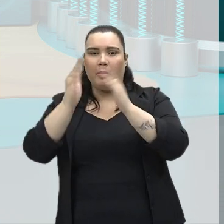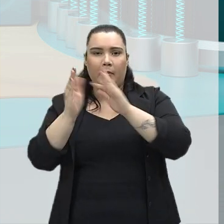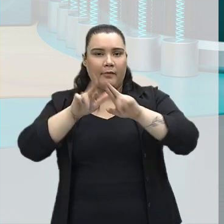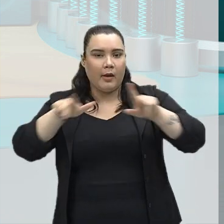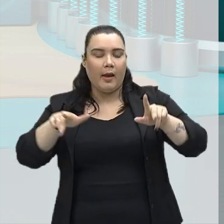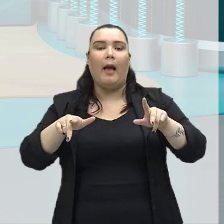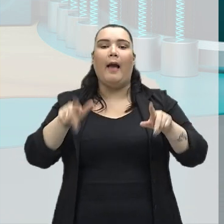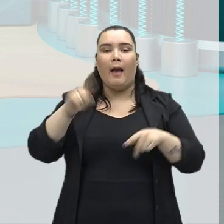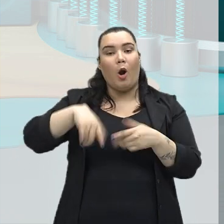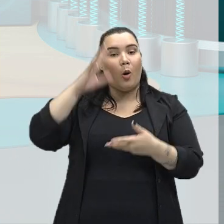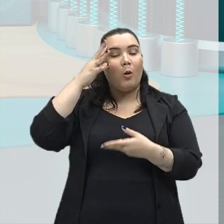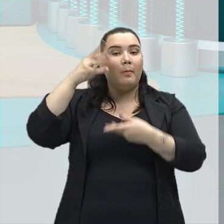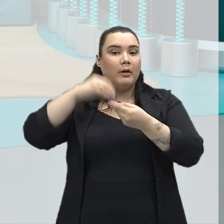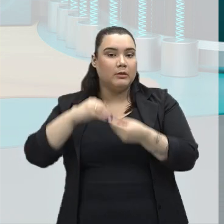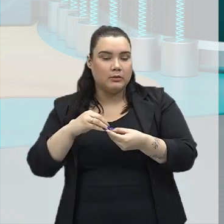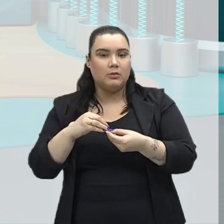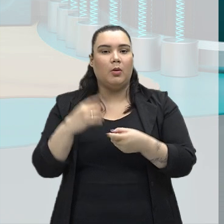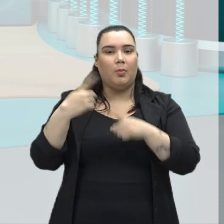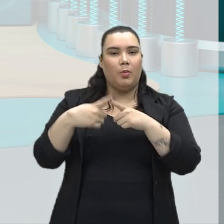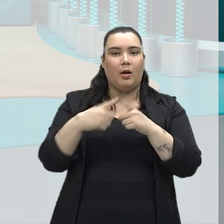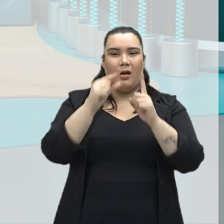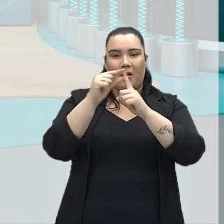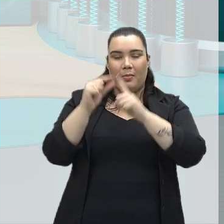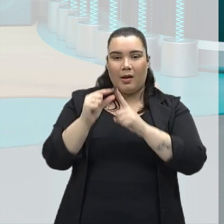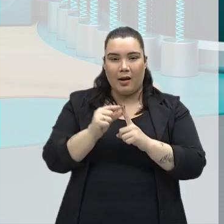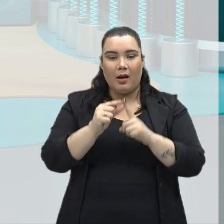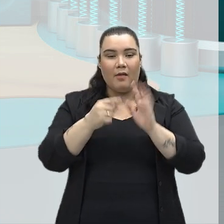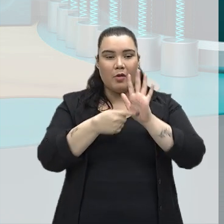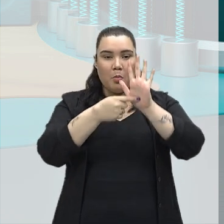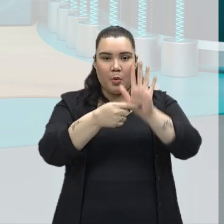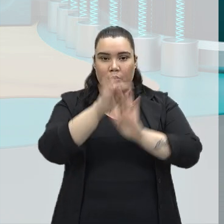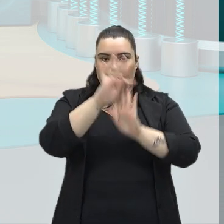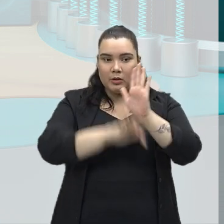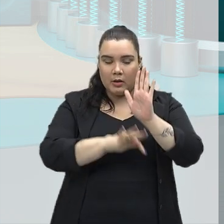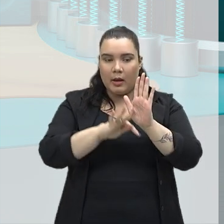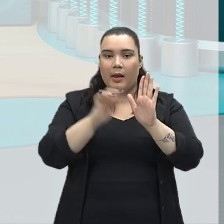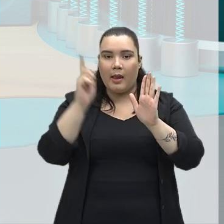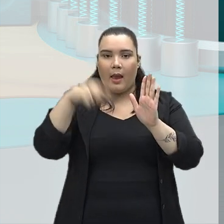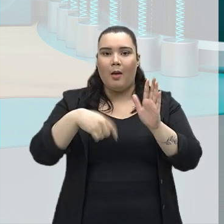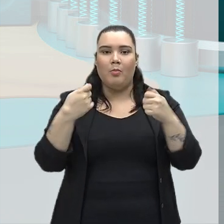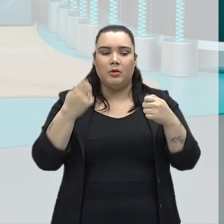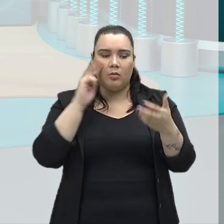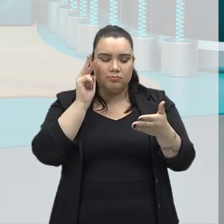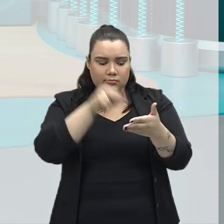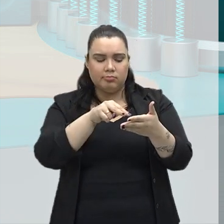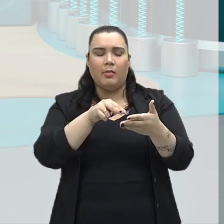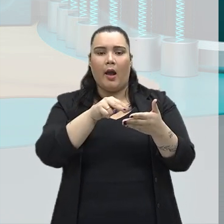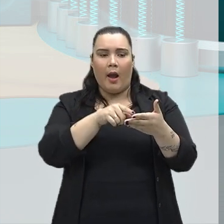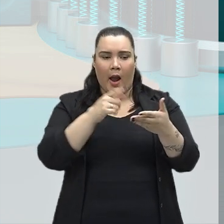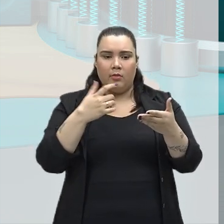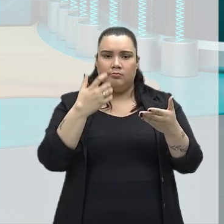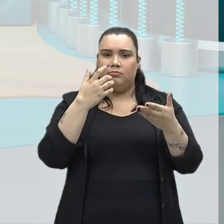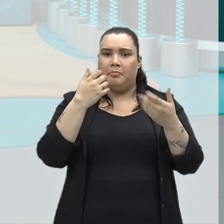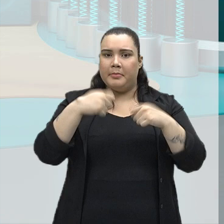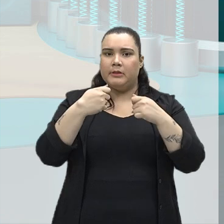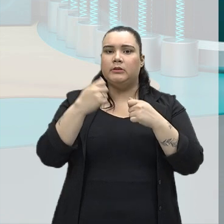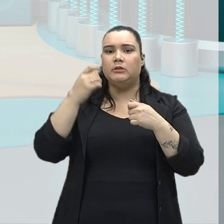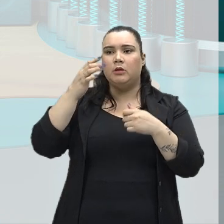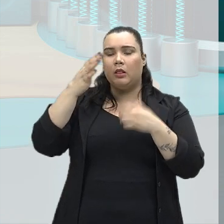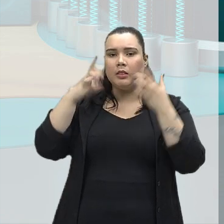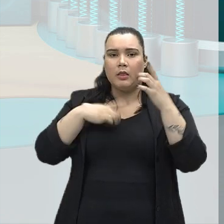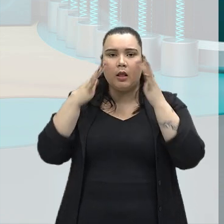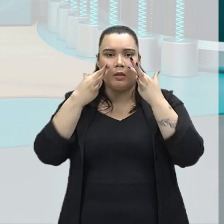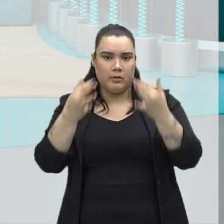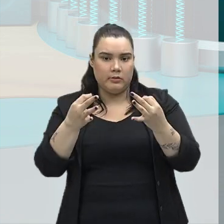a compreender, porque essas palavras que vêm em destaque, elas estão ali para chamar a atenção do leitor, para facilitar a compreensão. Vejam